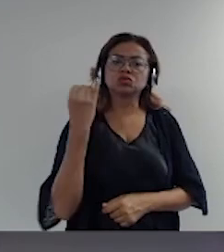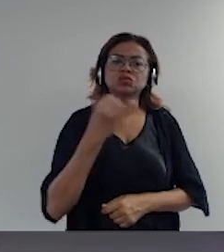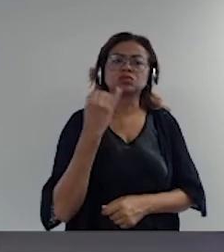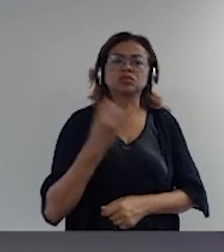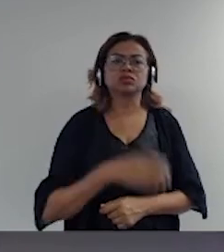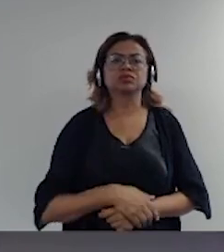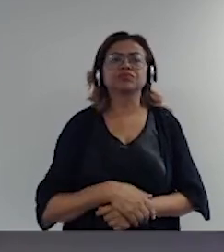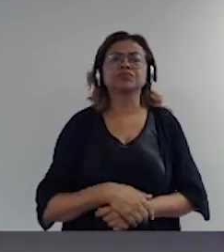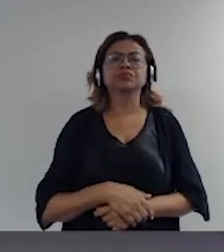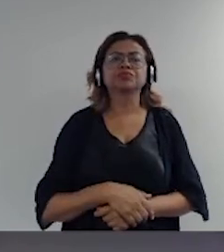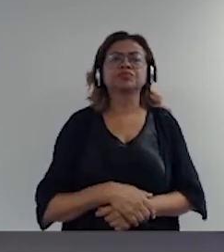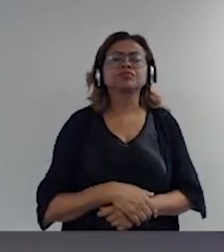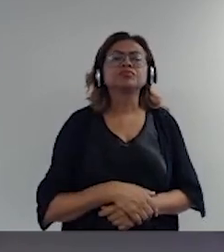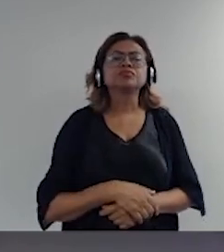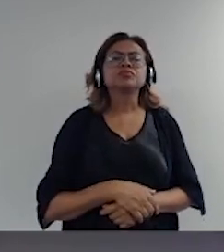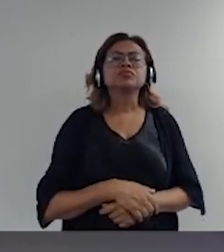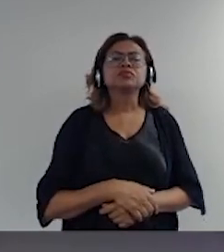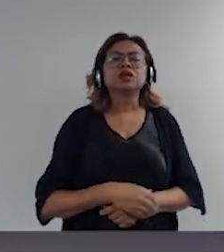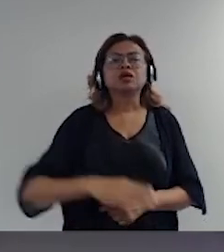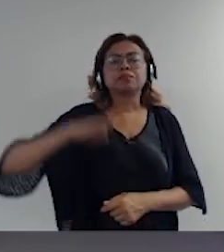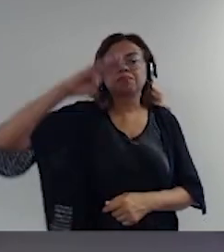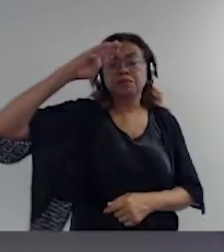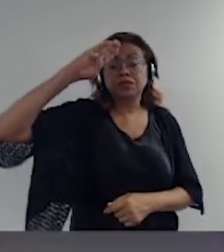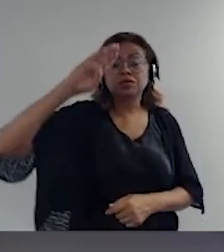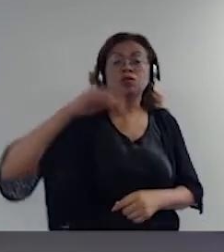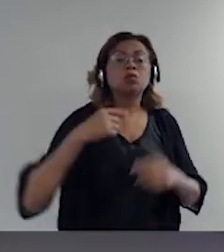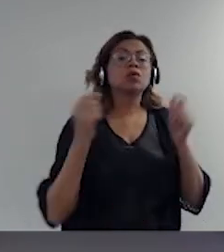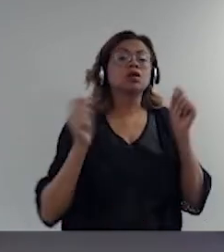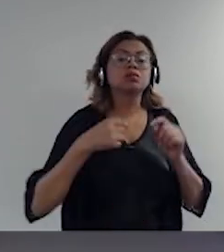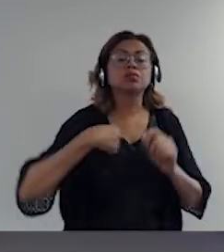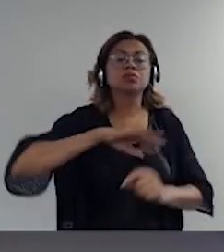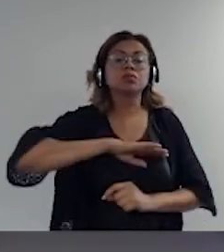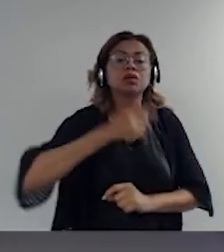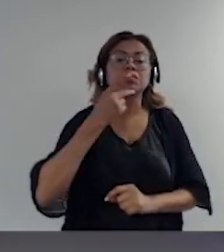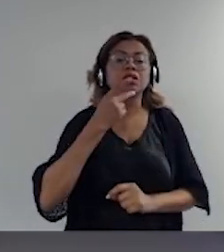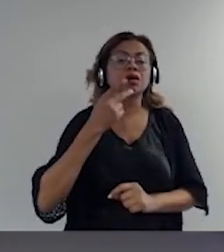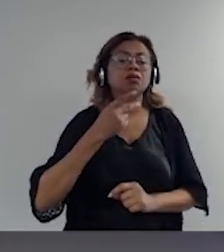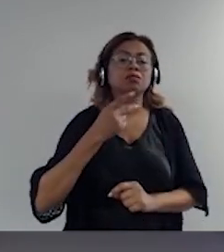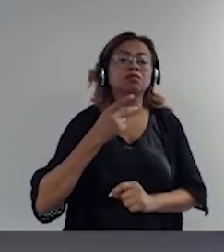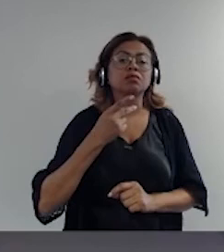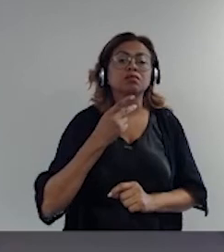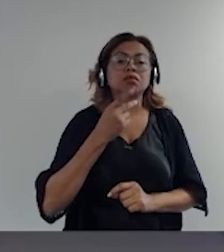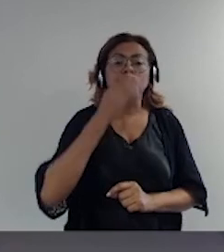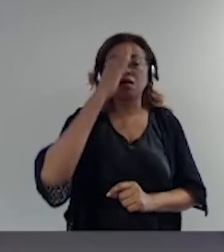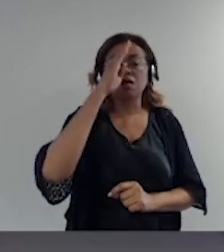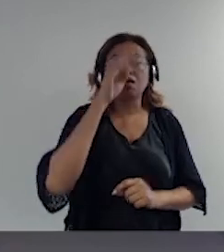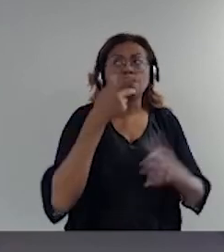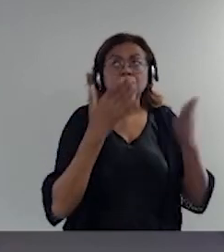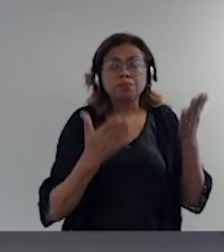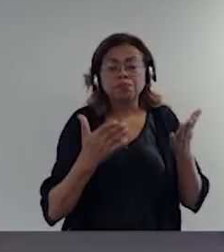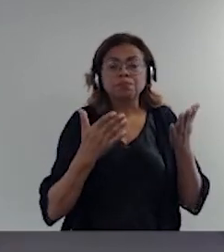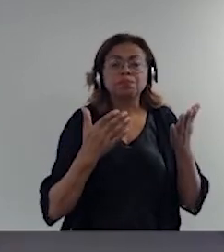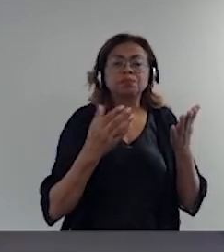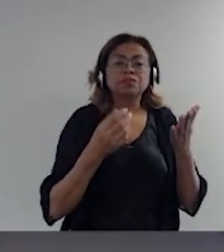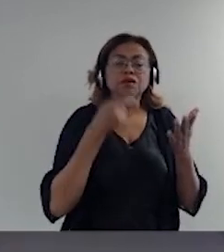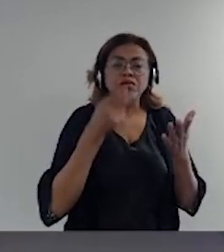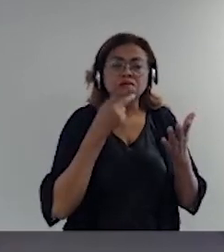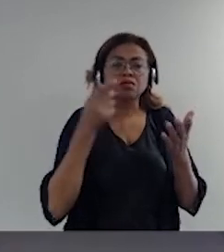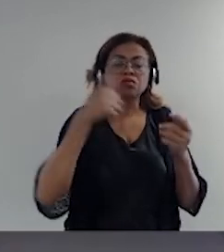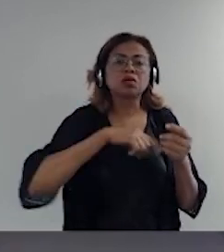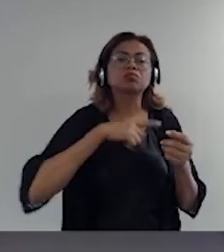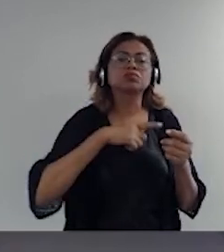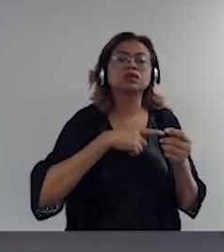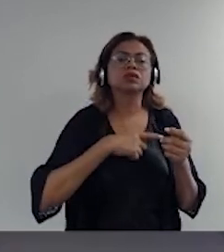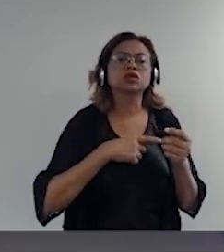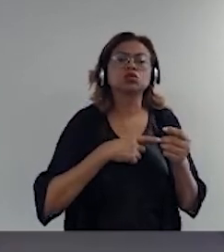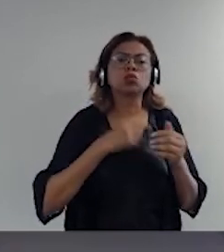importante e, principalmente, porque vemos pelas informações aqui trazidas que existe